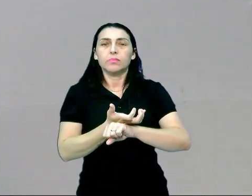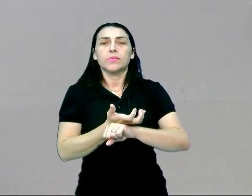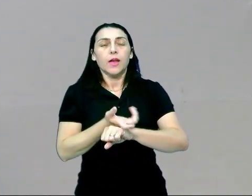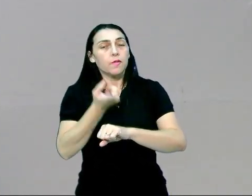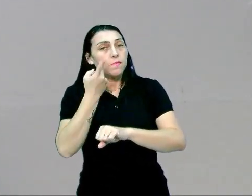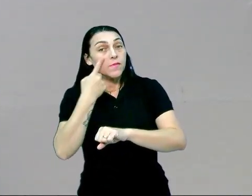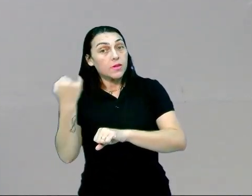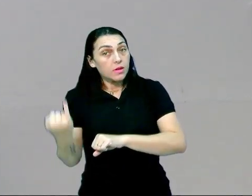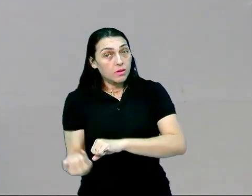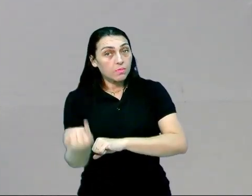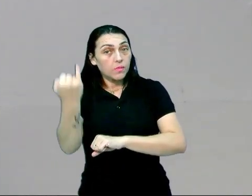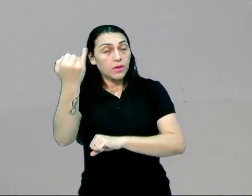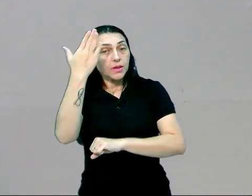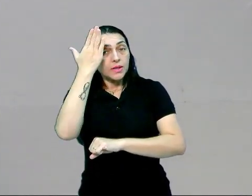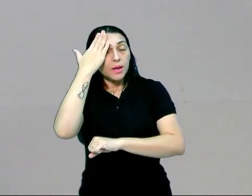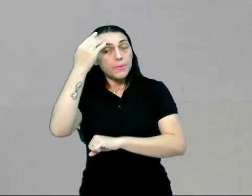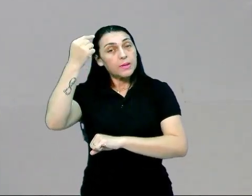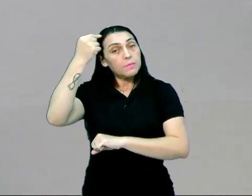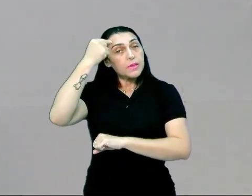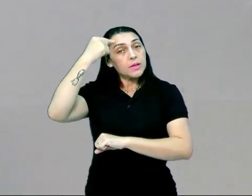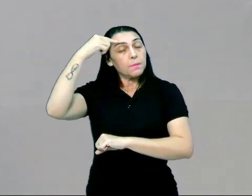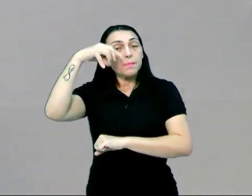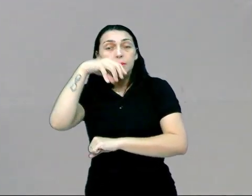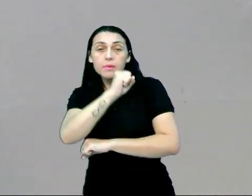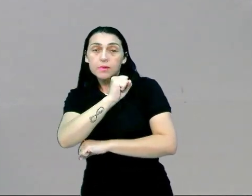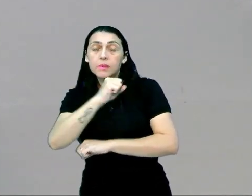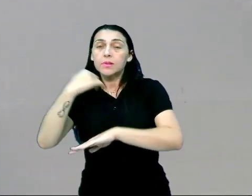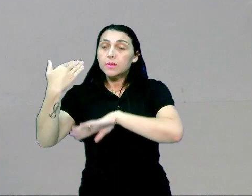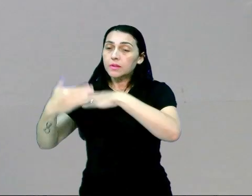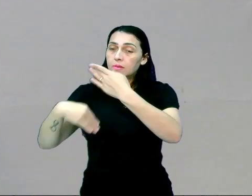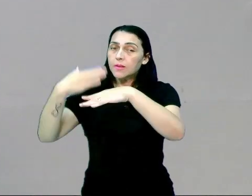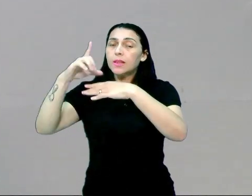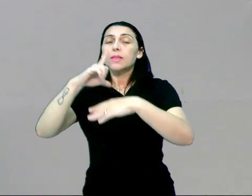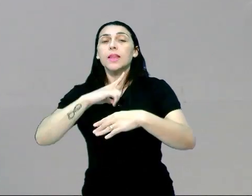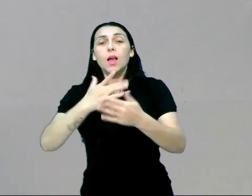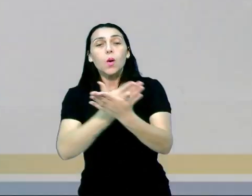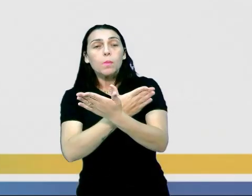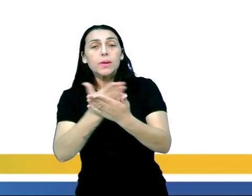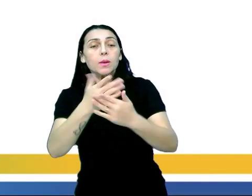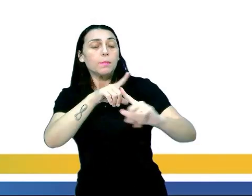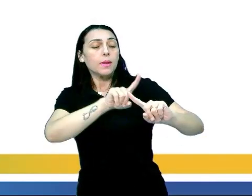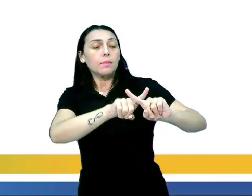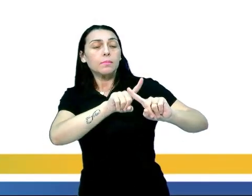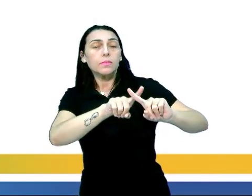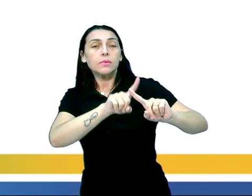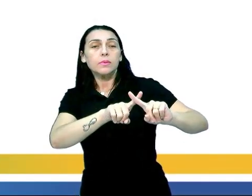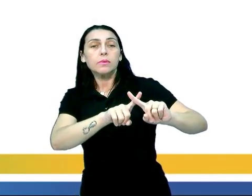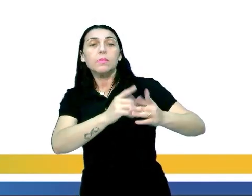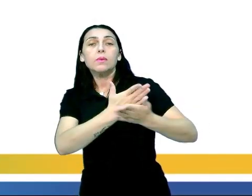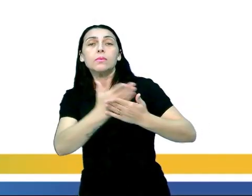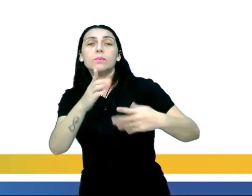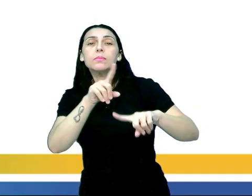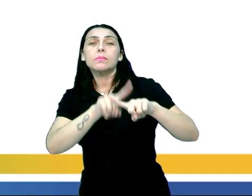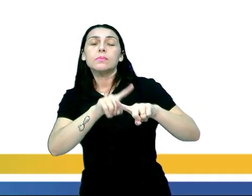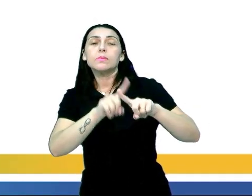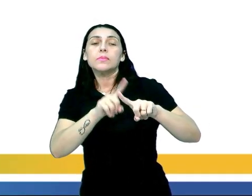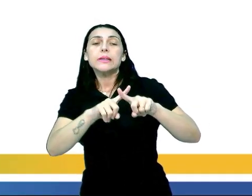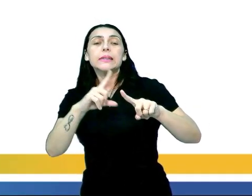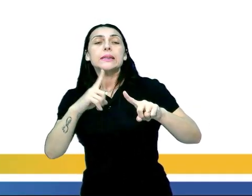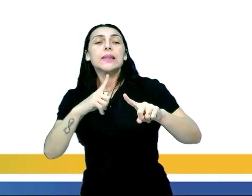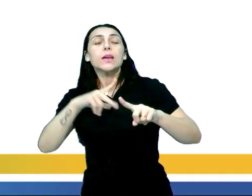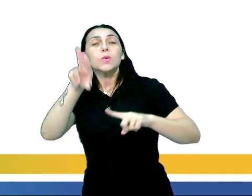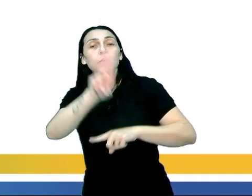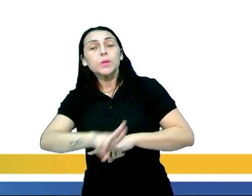que é importante fazer esse raciocínio, esse pensar, esse desenvolver. Então a gente tem que começar pela multiplicação. E para começar pela multiplicação, a gente